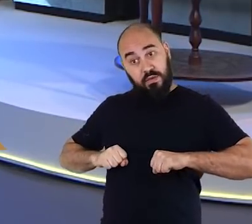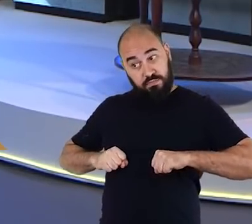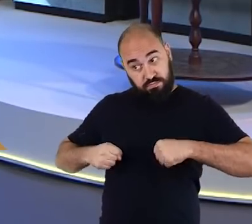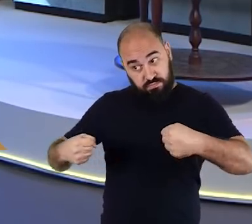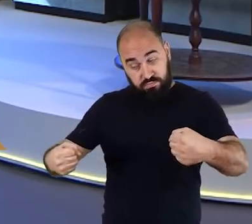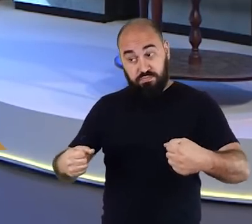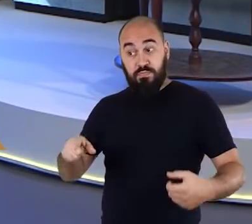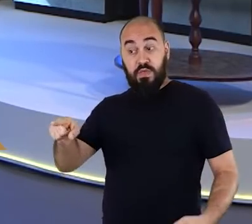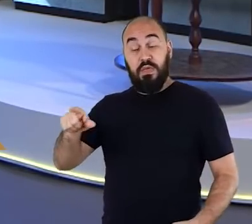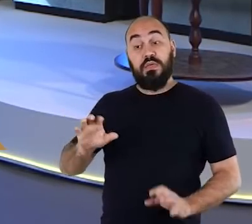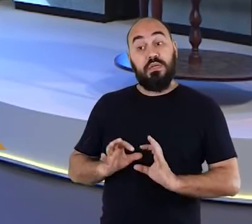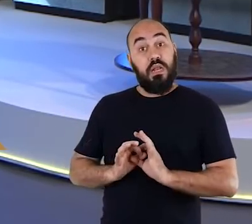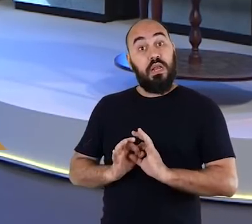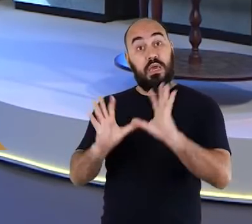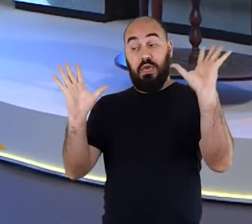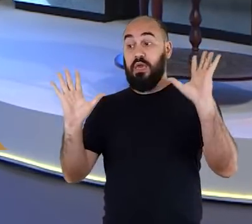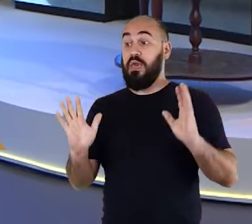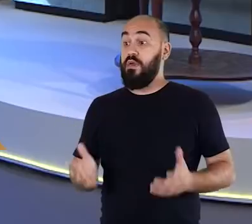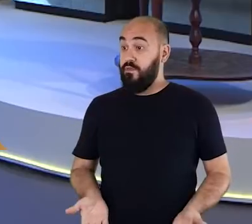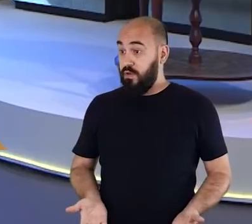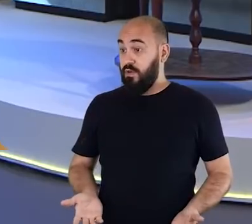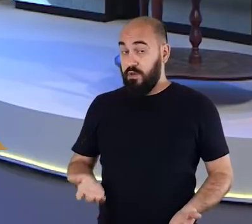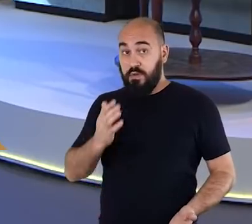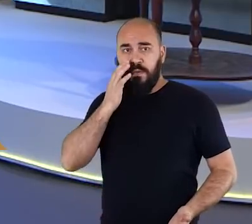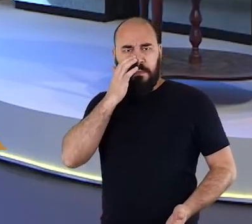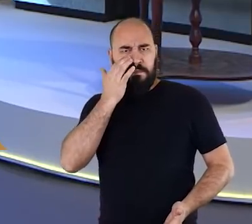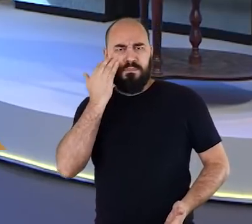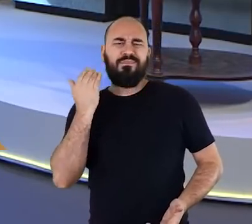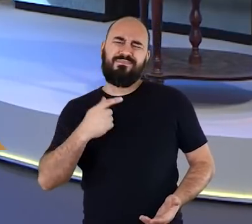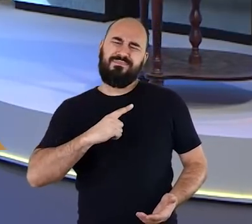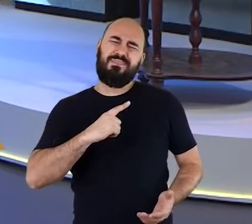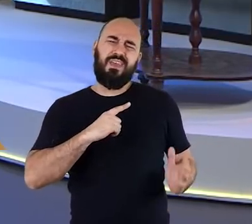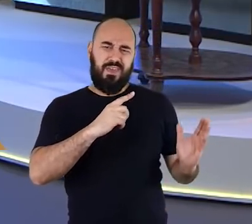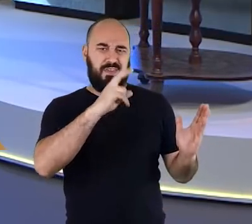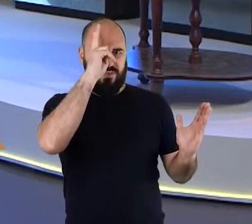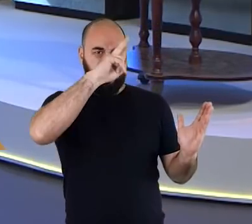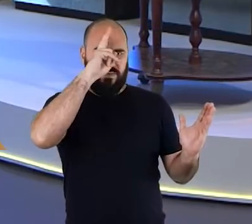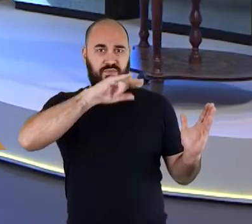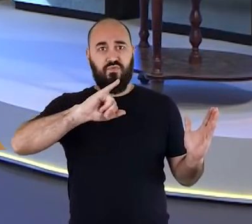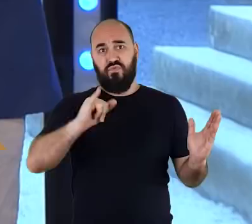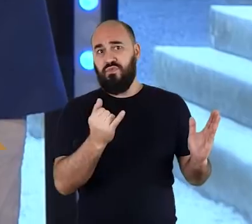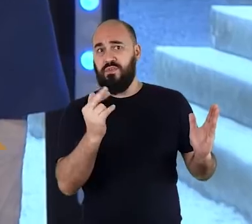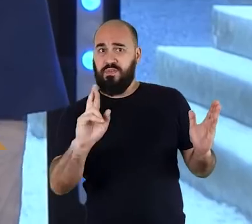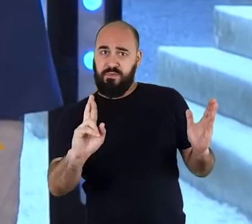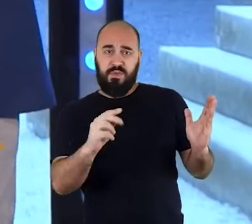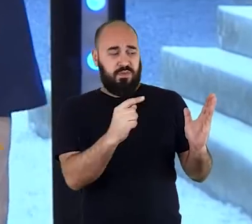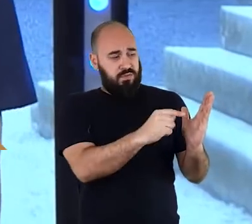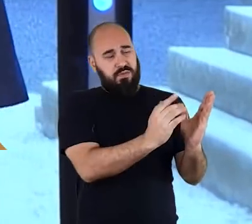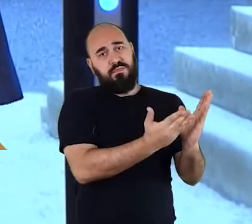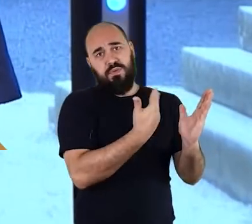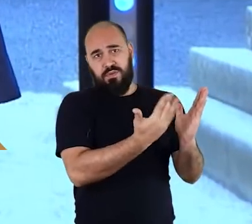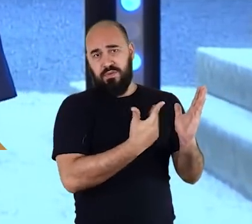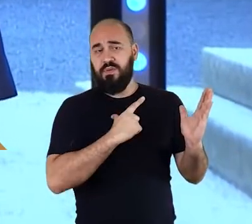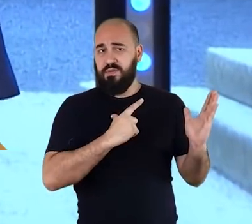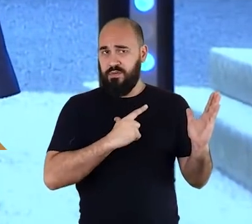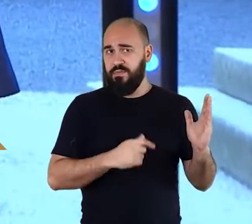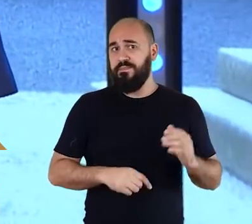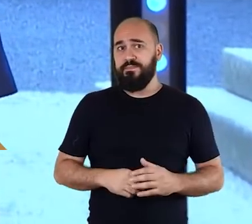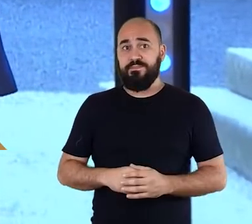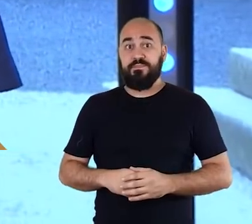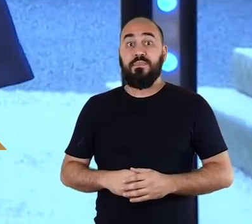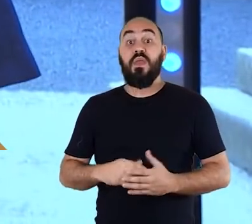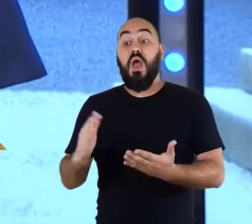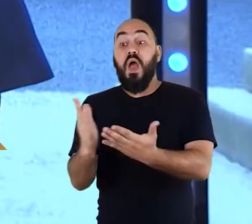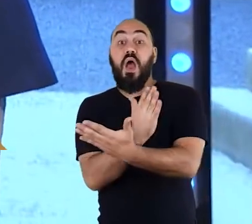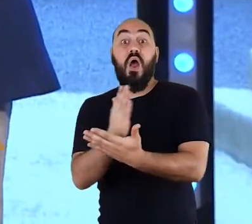você pode ler toda essa história no livro de Jeremias, capítulo 38. Alguns políticos, é claro, ficaram descontentes